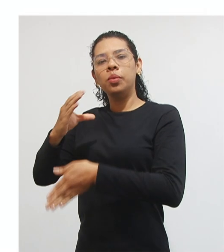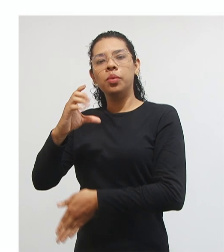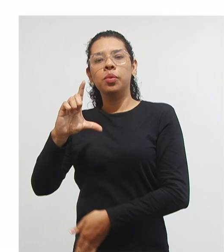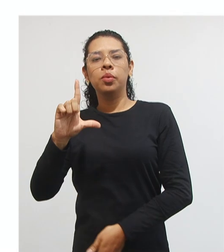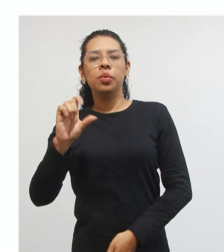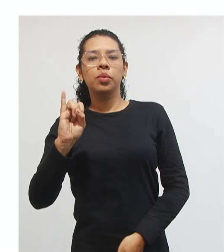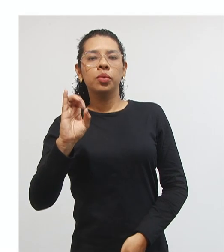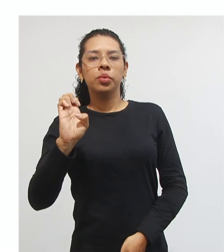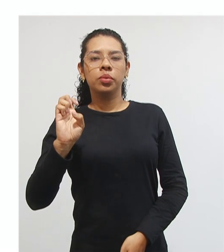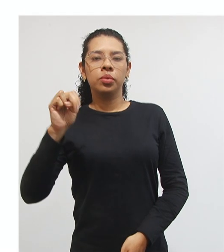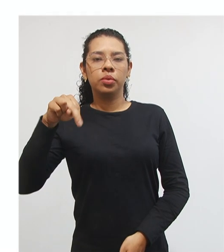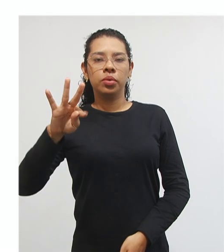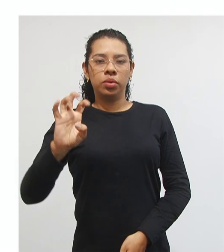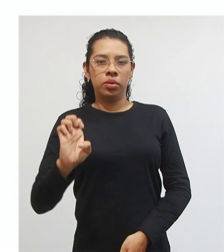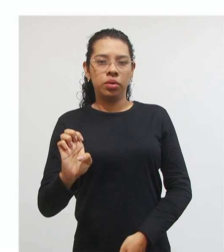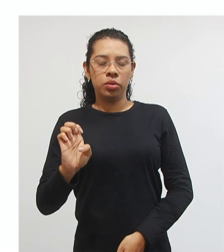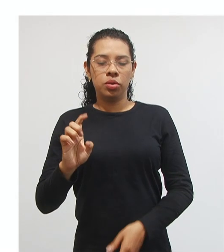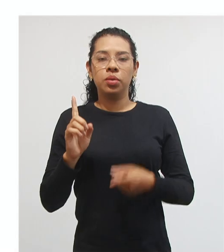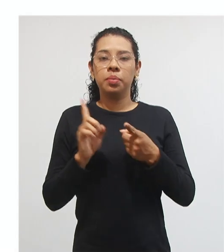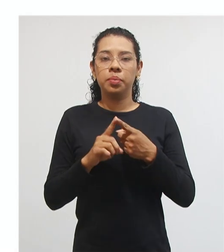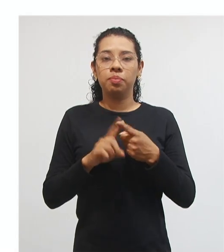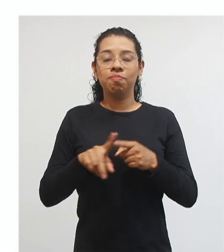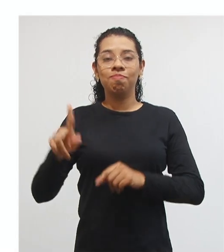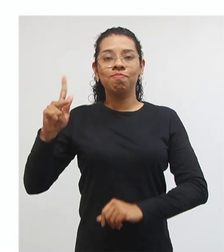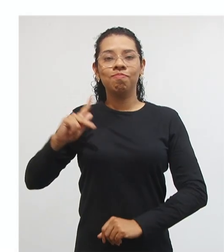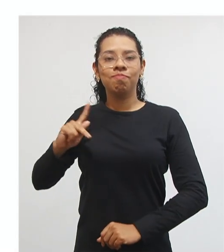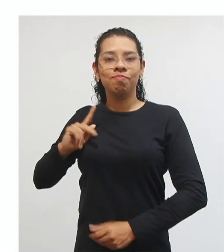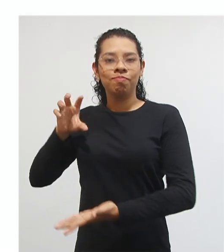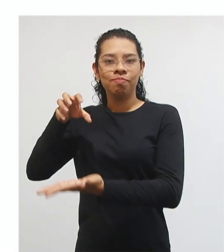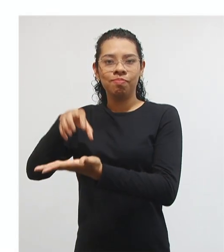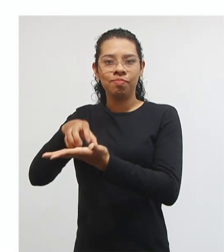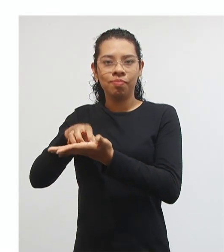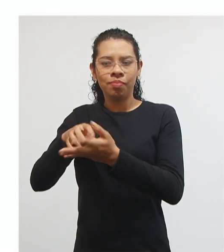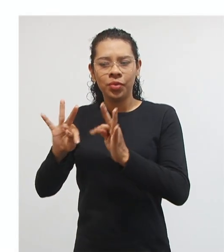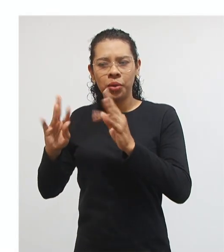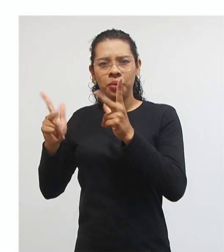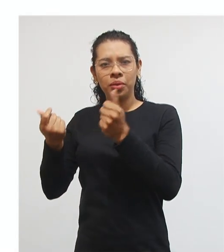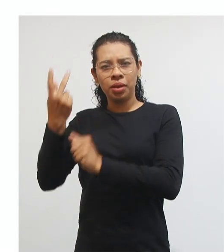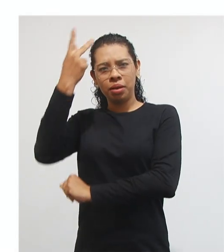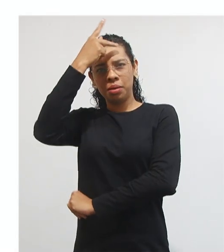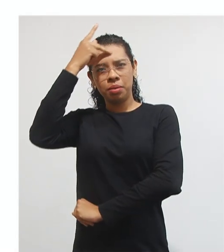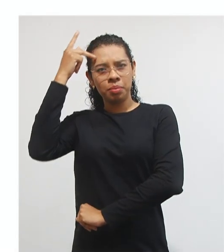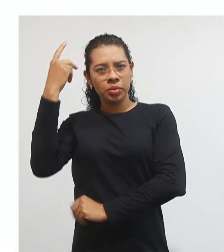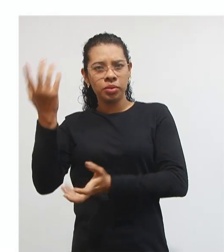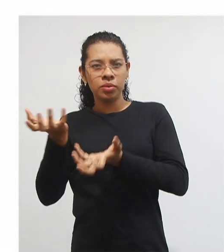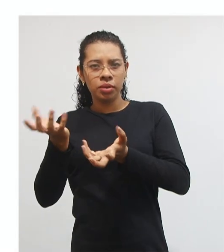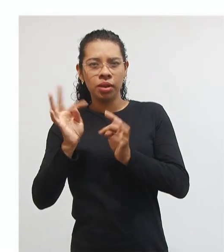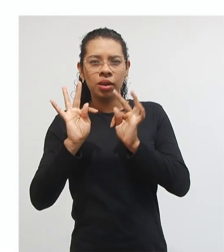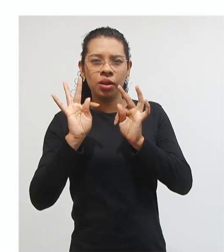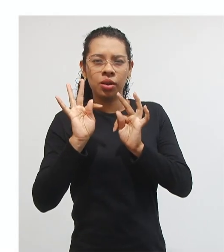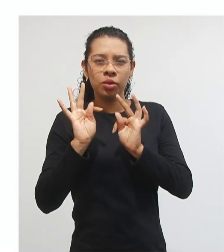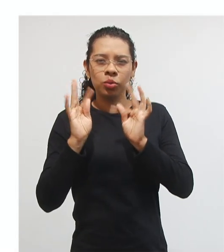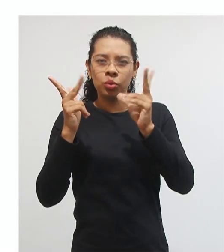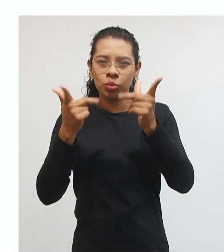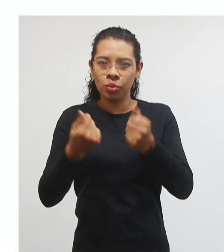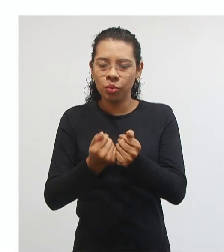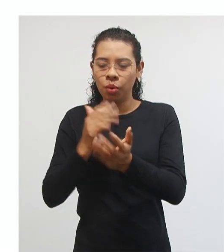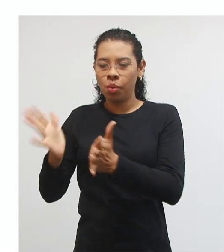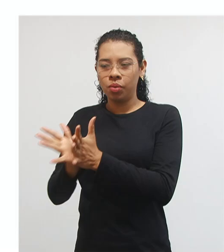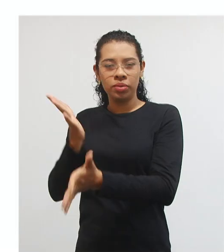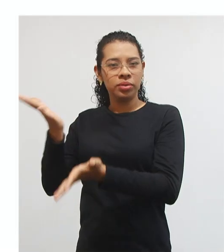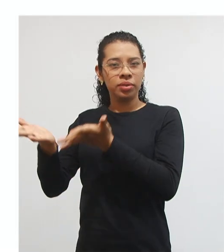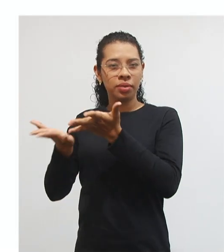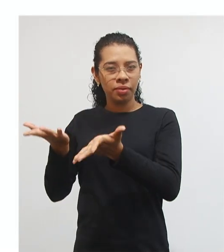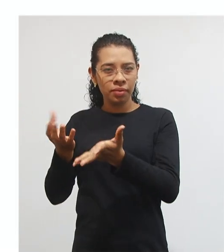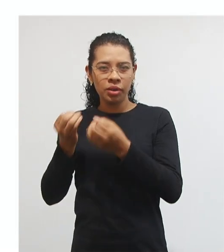cliente. O setor privado, os consumidores eles querem o quê? Bens e serviços. Né? E em